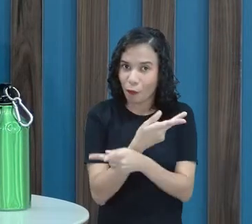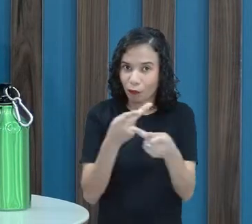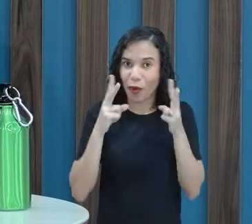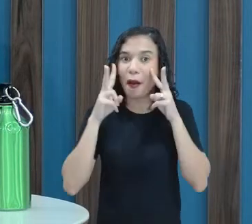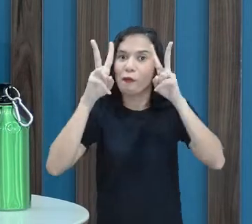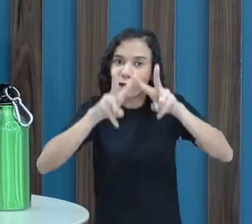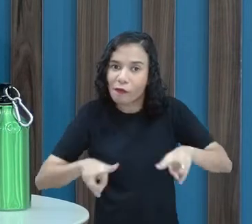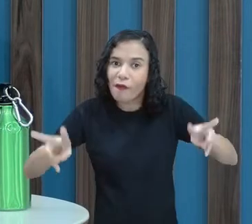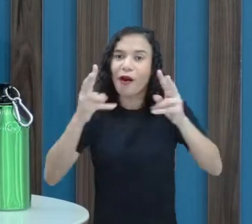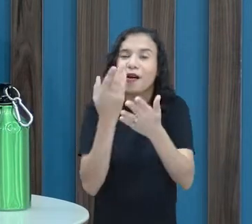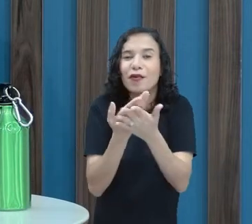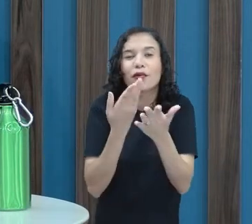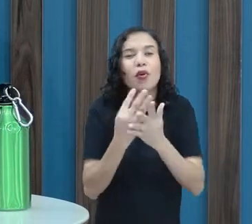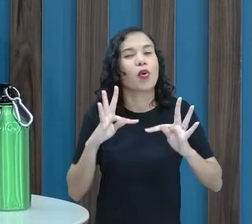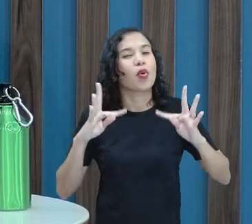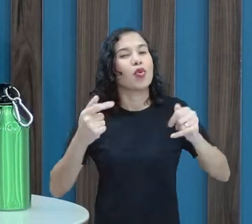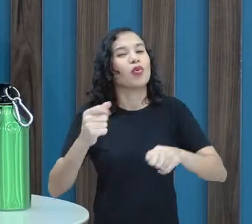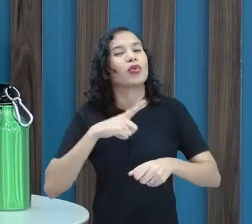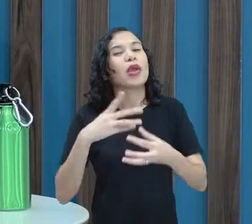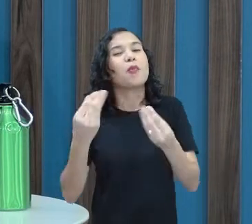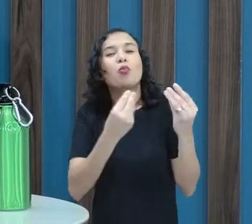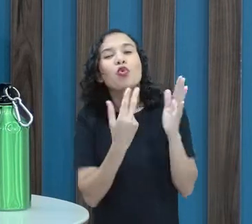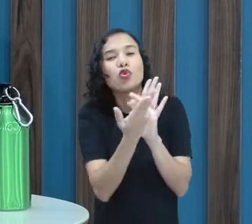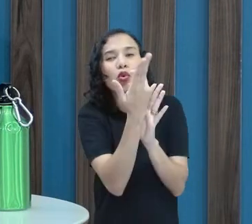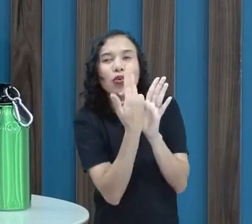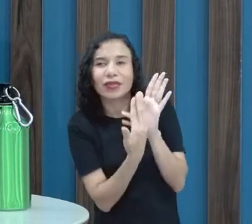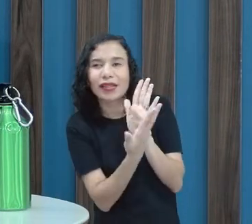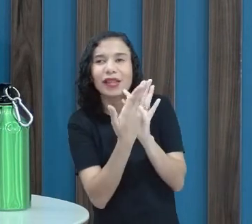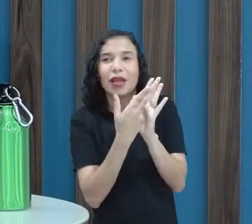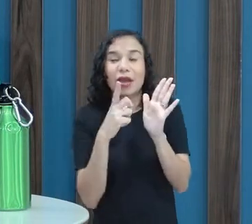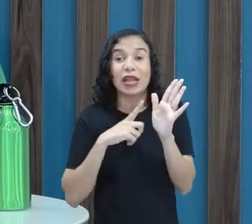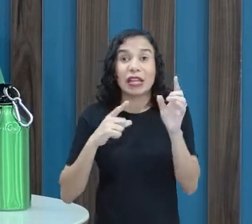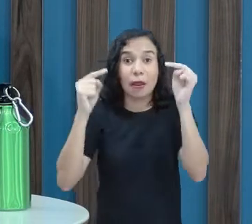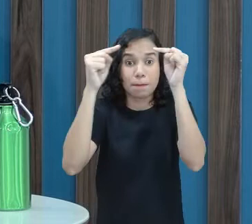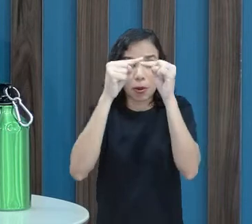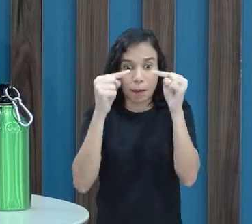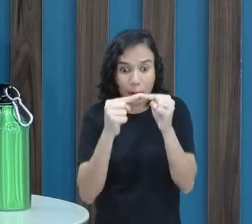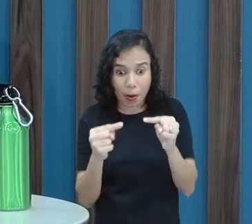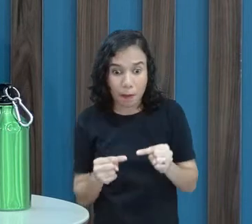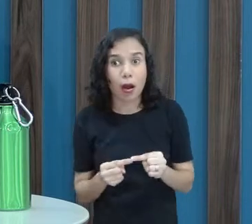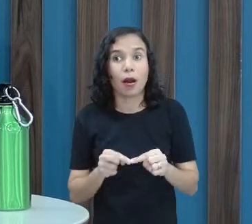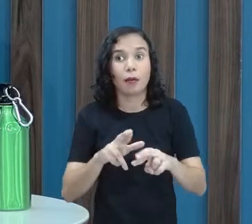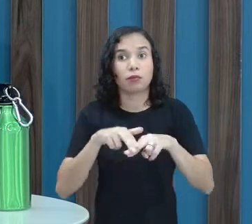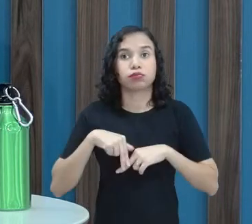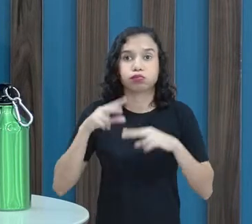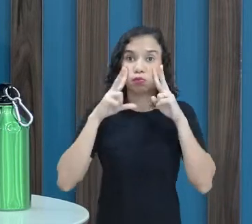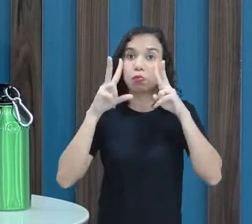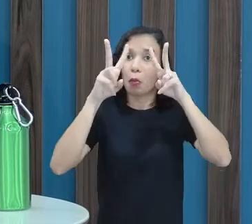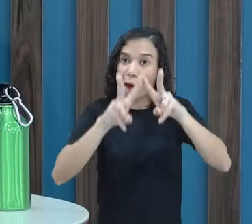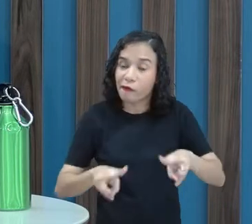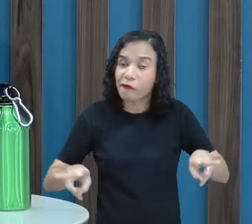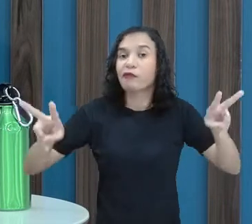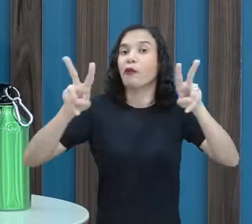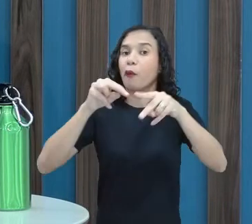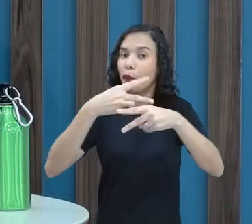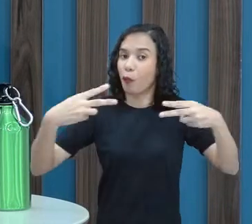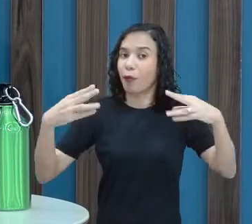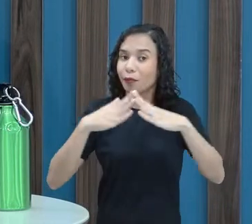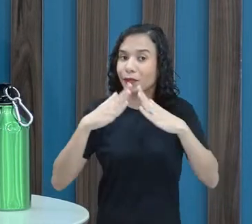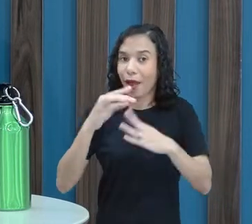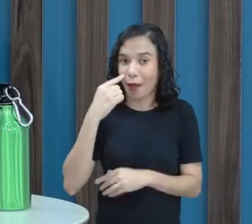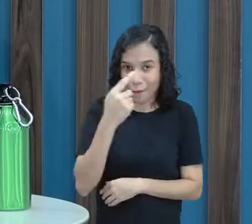tudo isso, né? Vocês viram que tem muitos desenhos, né? Tem os palitinhos. Então, vejam coisas na casa de vocês que vocês possam